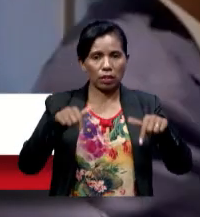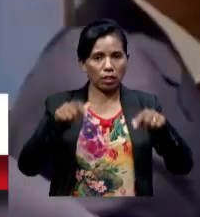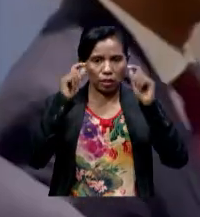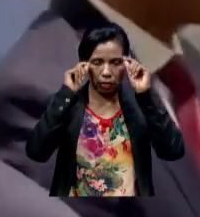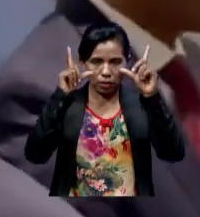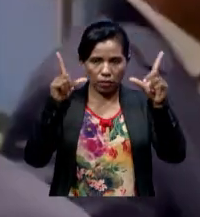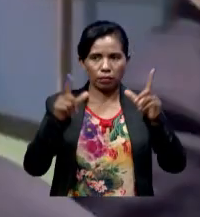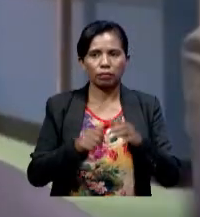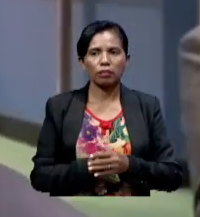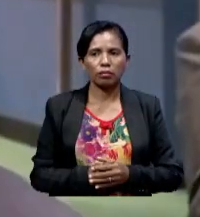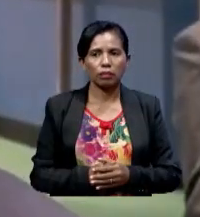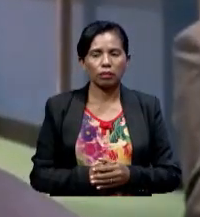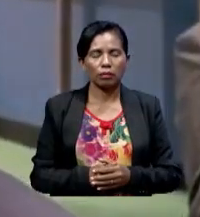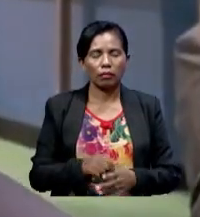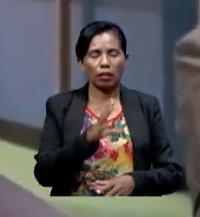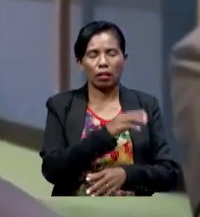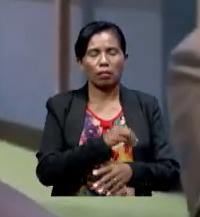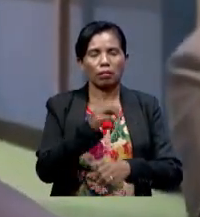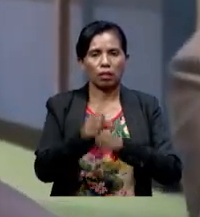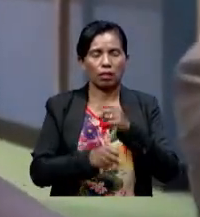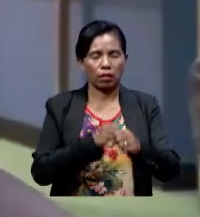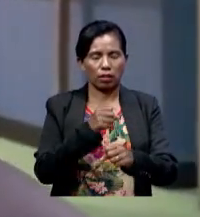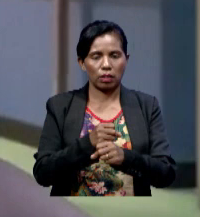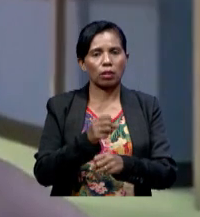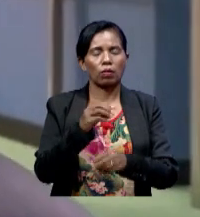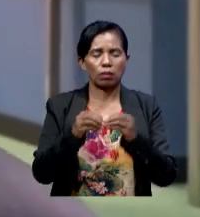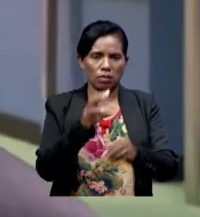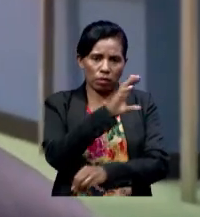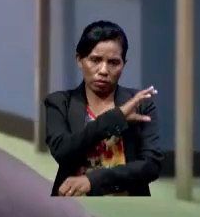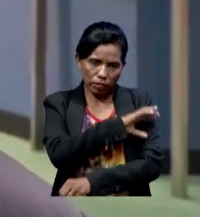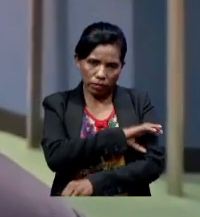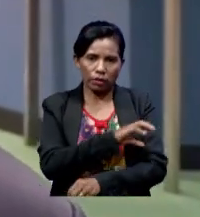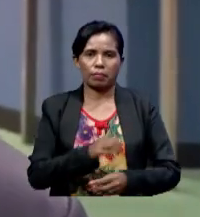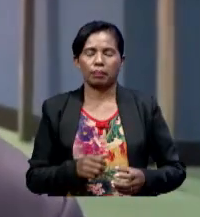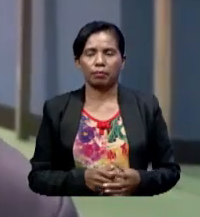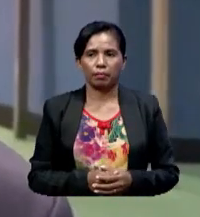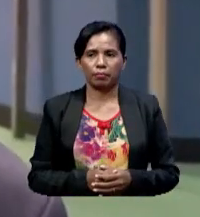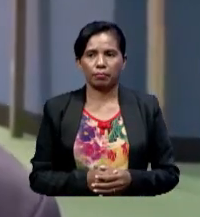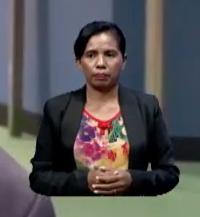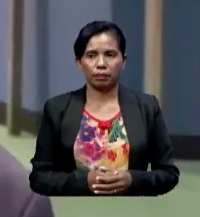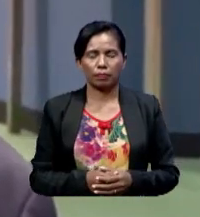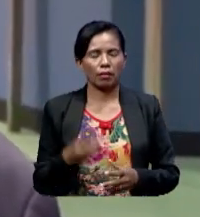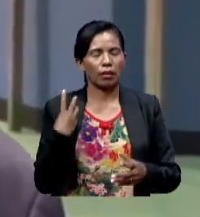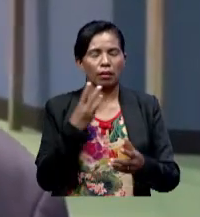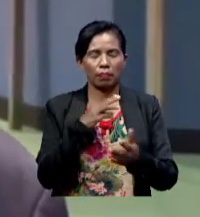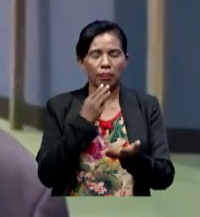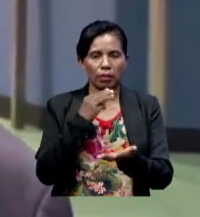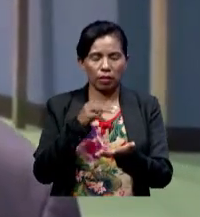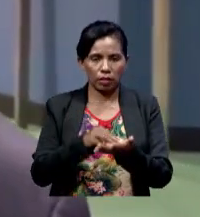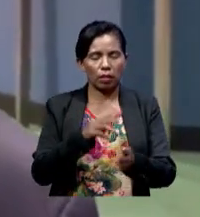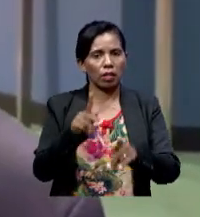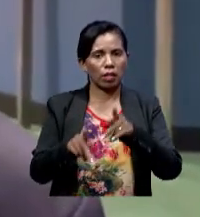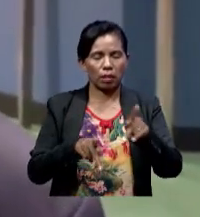um oásis de tranquilidade, de paz, de segurança. E outra mensagem é para a comunidade